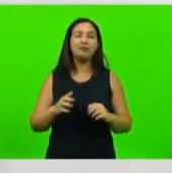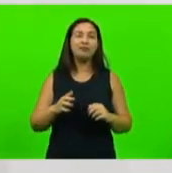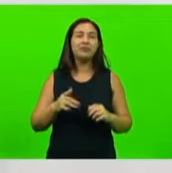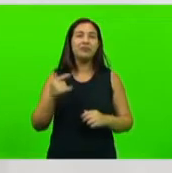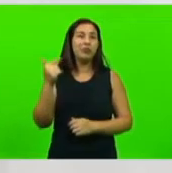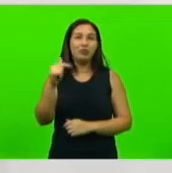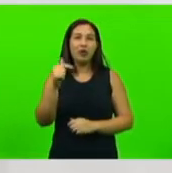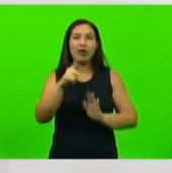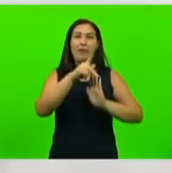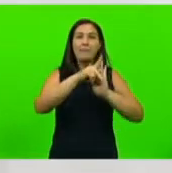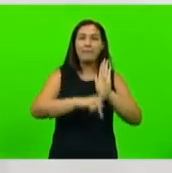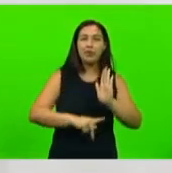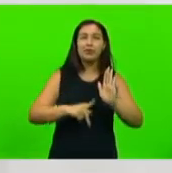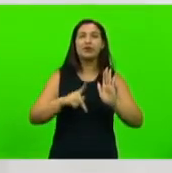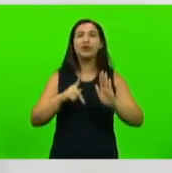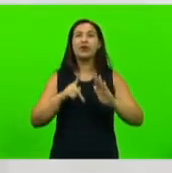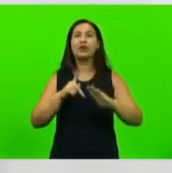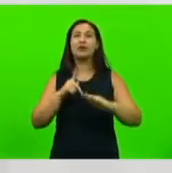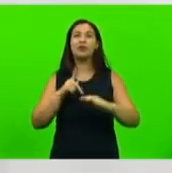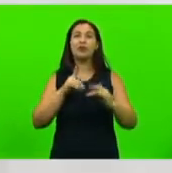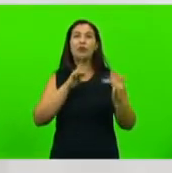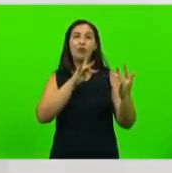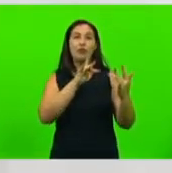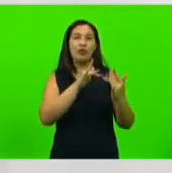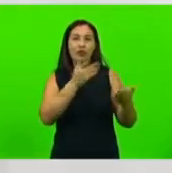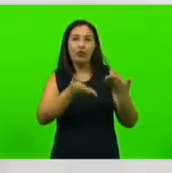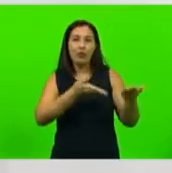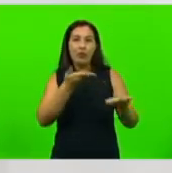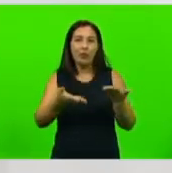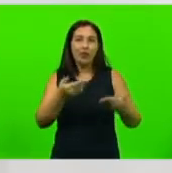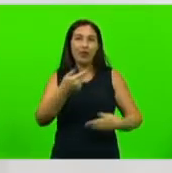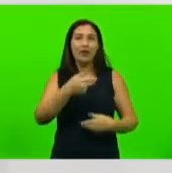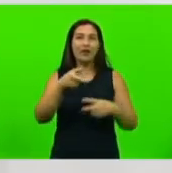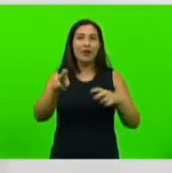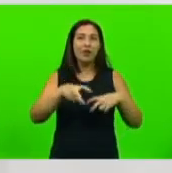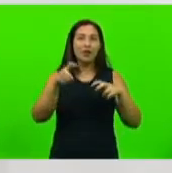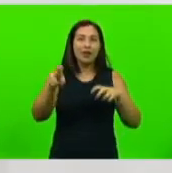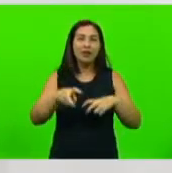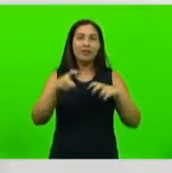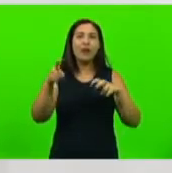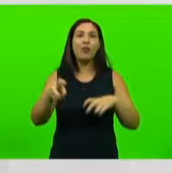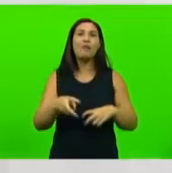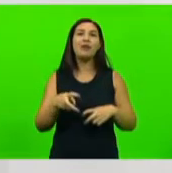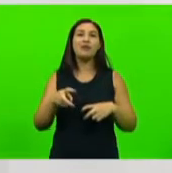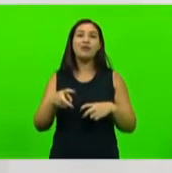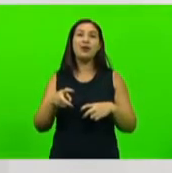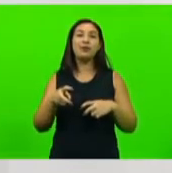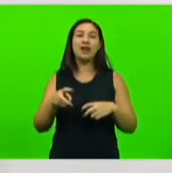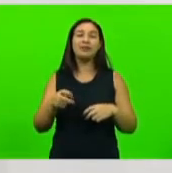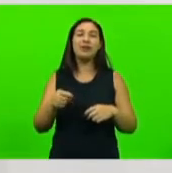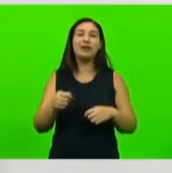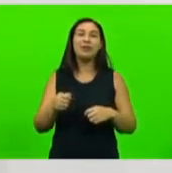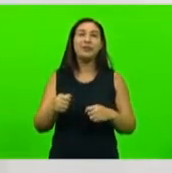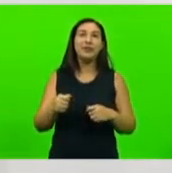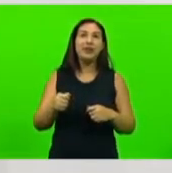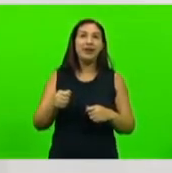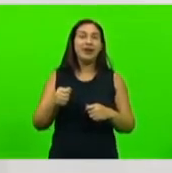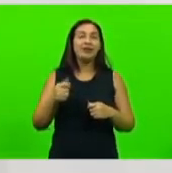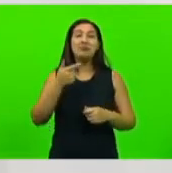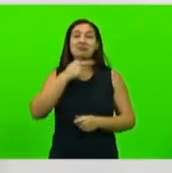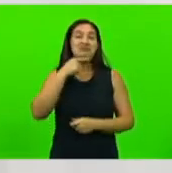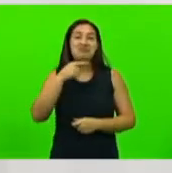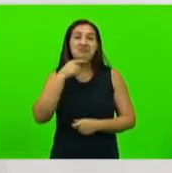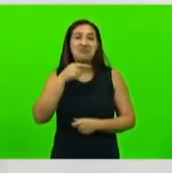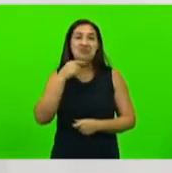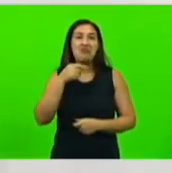os projetos, no atender o agricultor e nem encaminhar os projetos. E tem lugares em que a coisa não anda, que os agricultores não conseguem